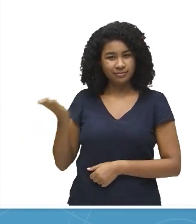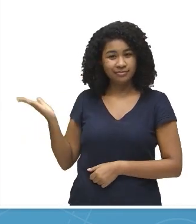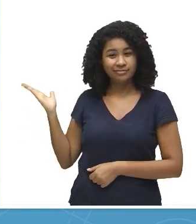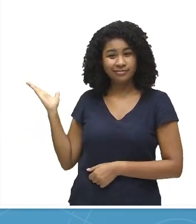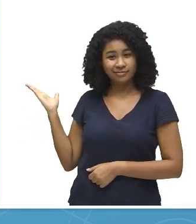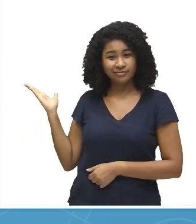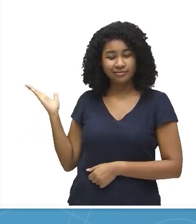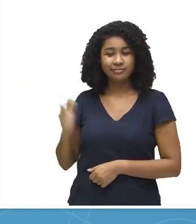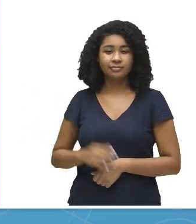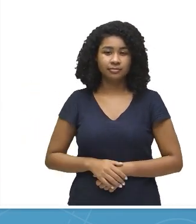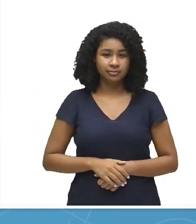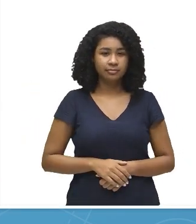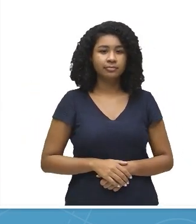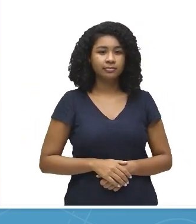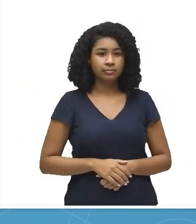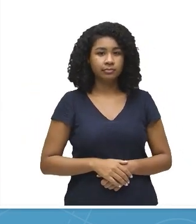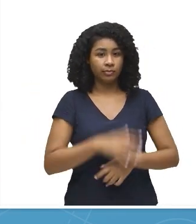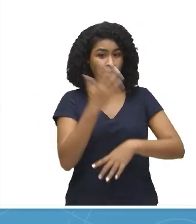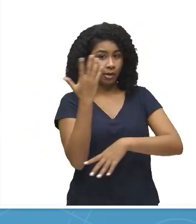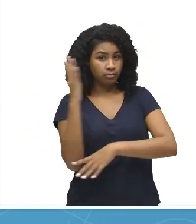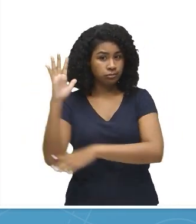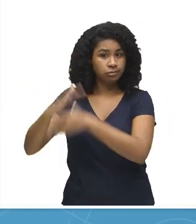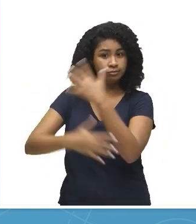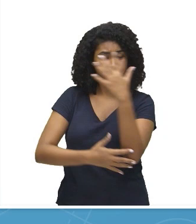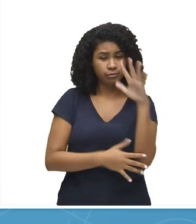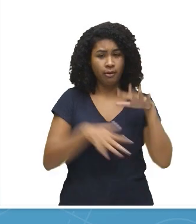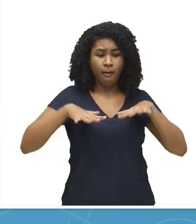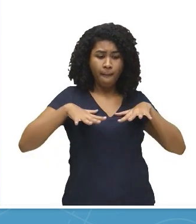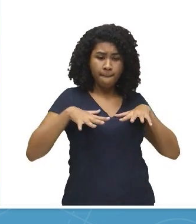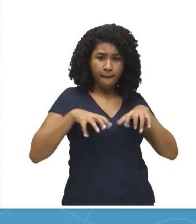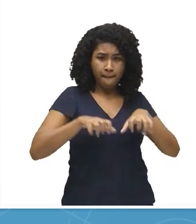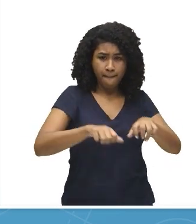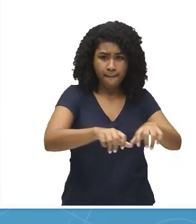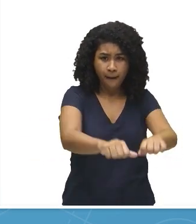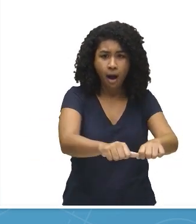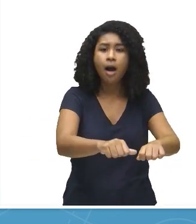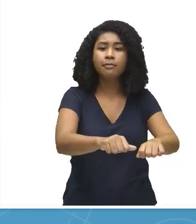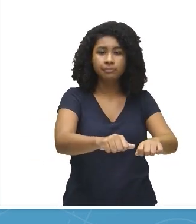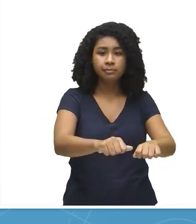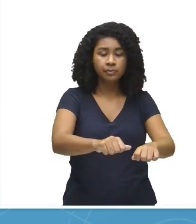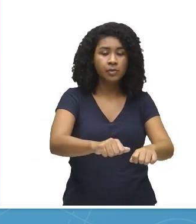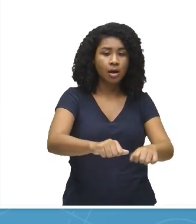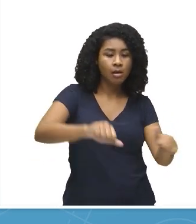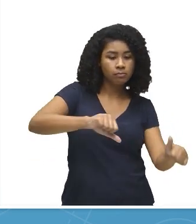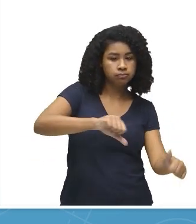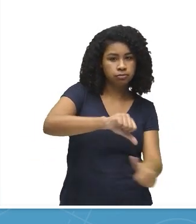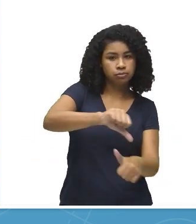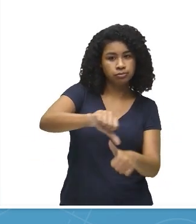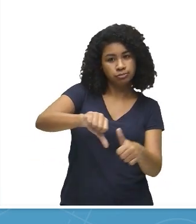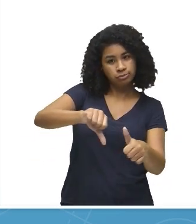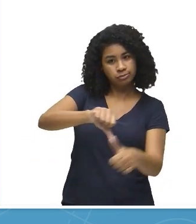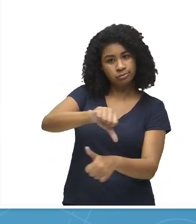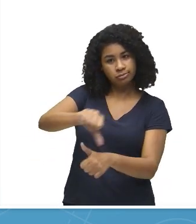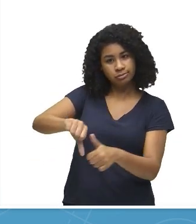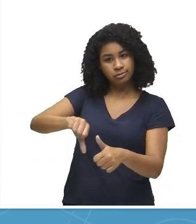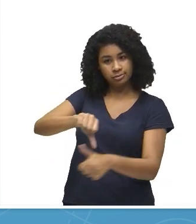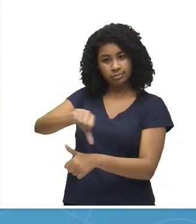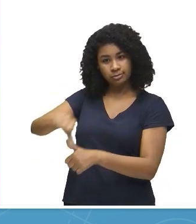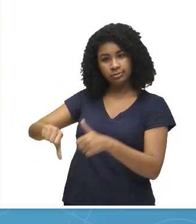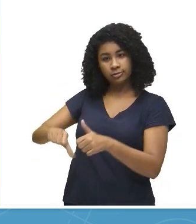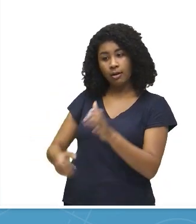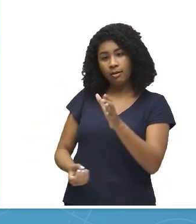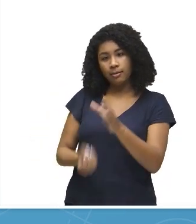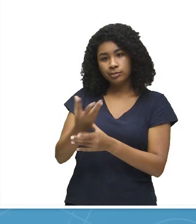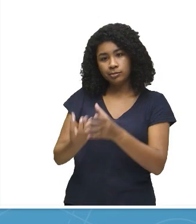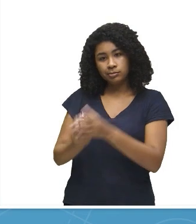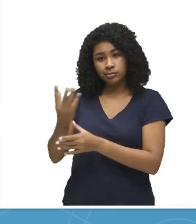olha, vai transformar ali a matéria-prima, né? Em um determinado item que vai ser utilizado pela gente de